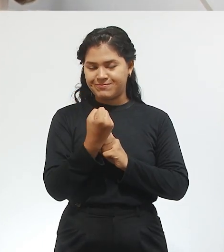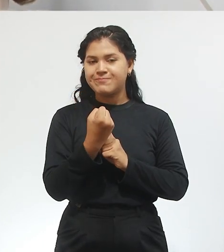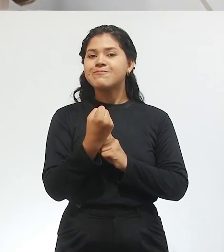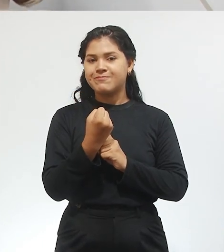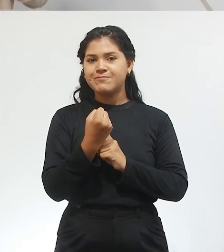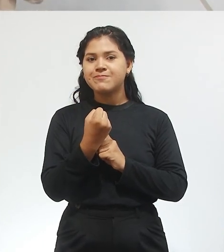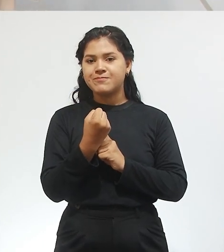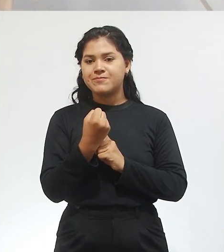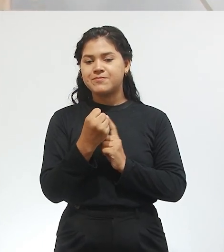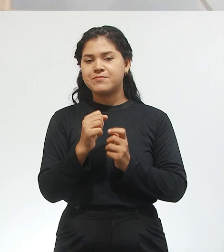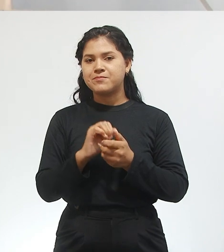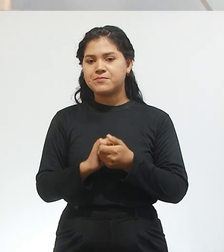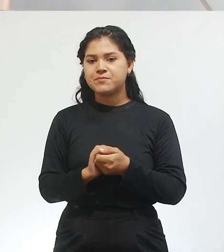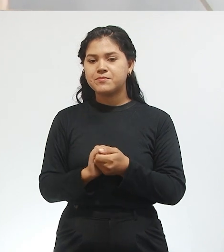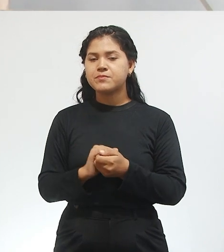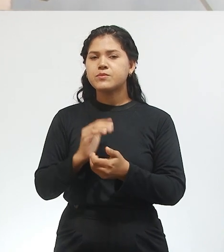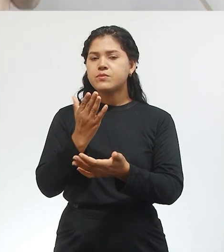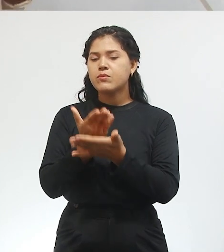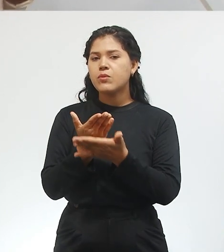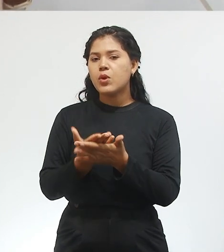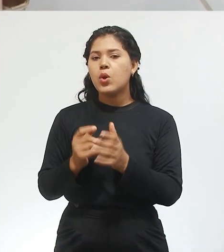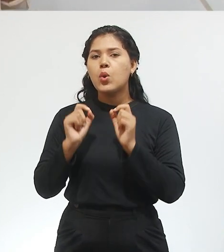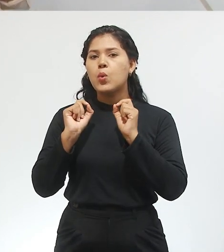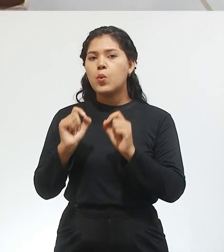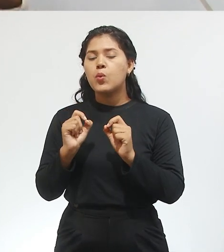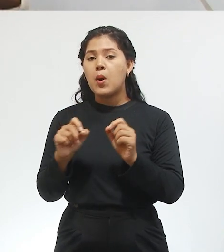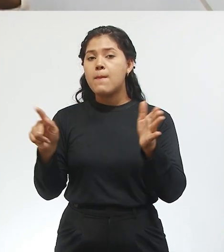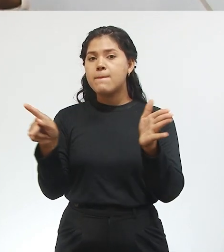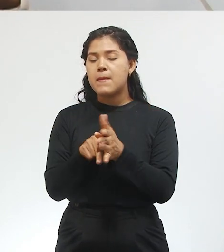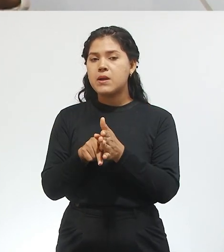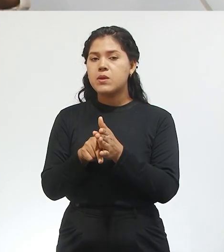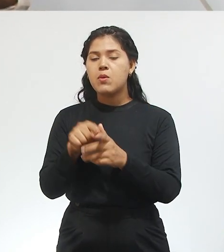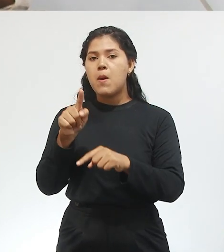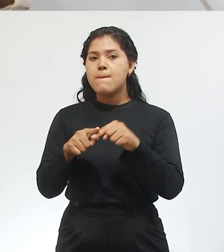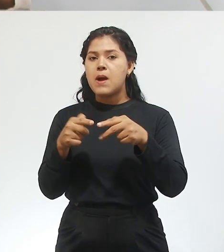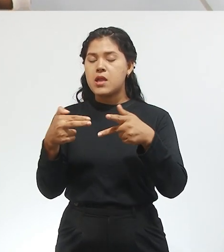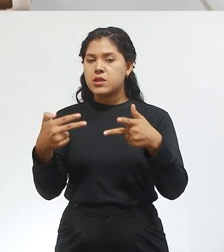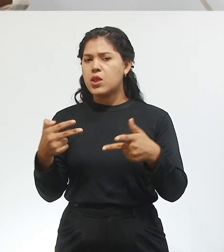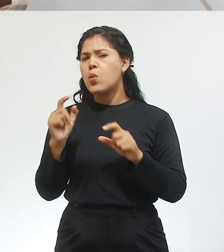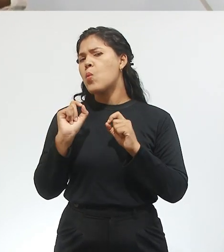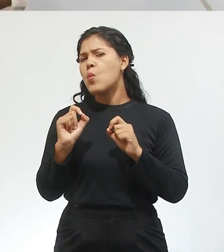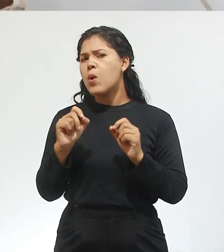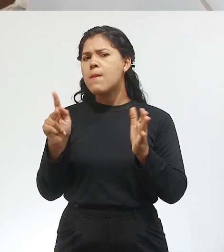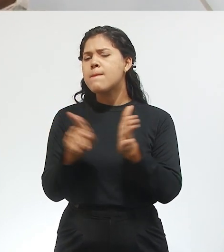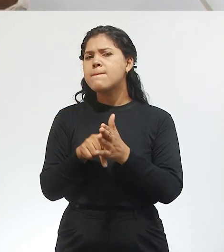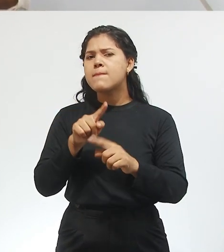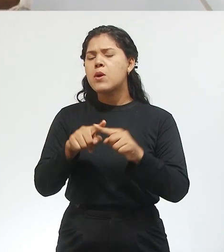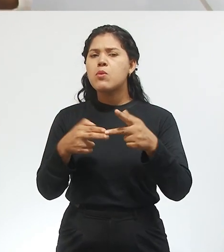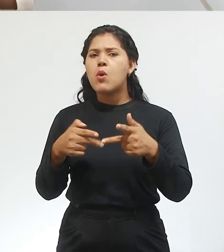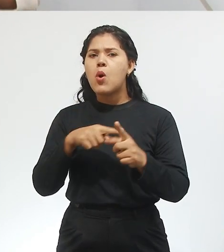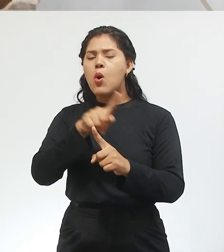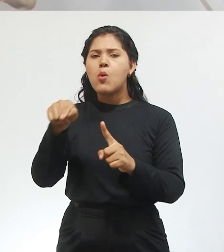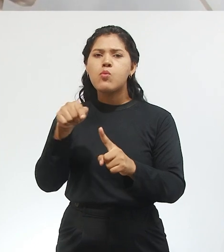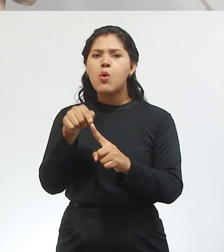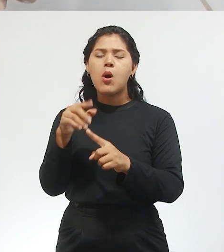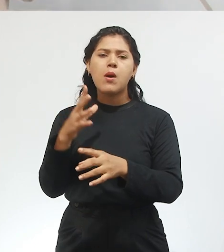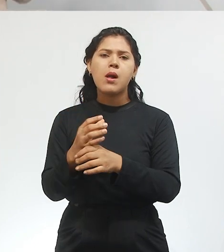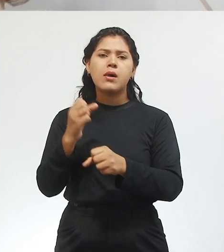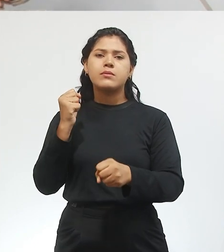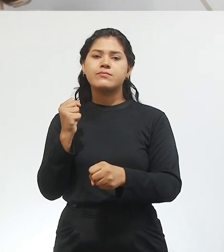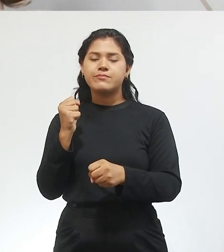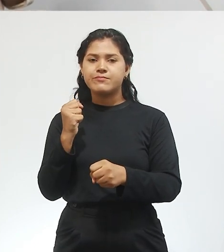Estudamos sobre o patrimônio. O que seria o patrimônio? Qual seria o objeto da contabilidade?